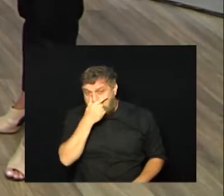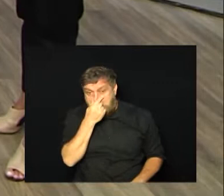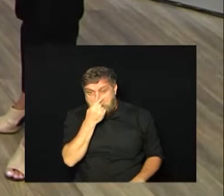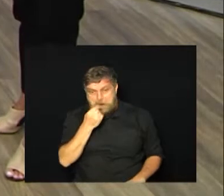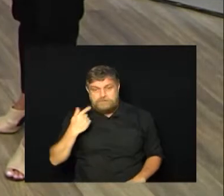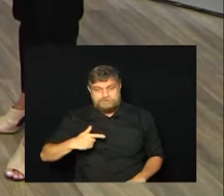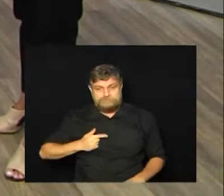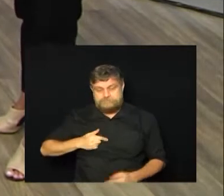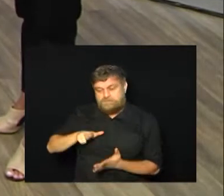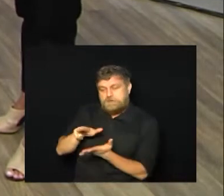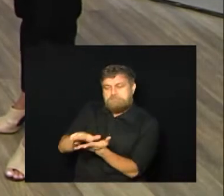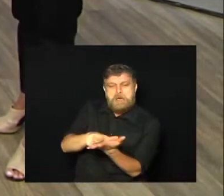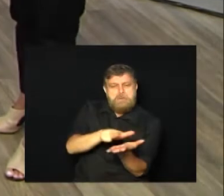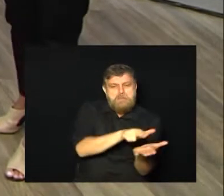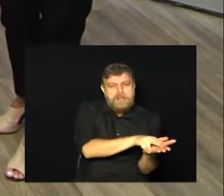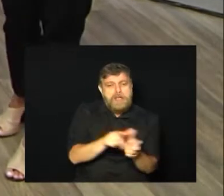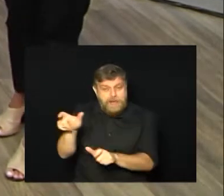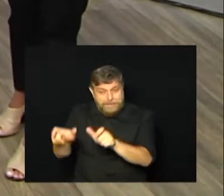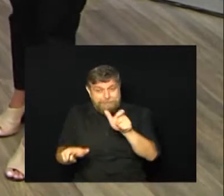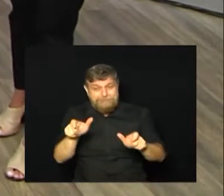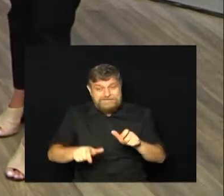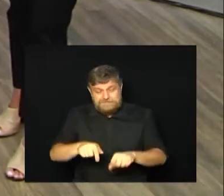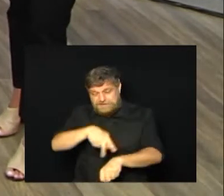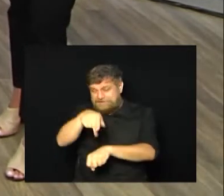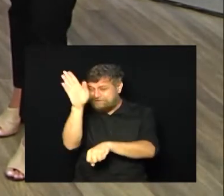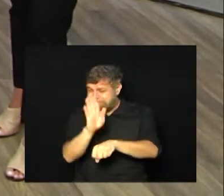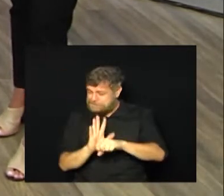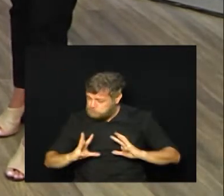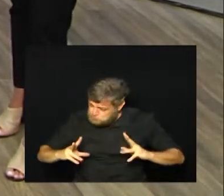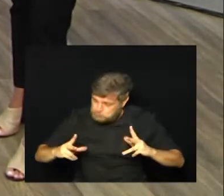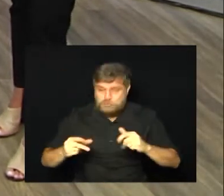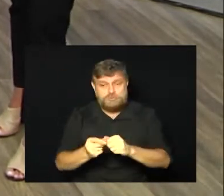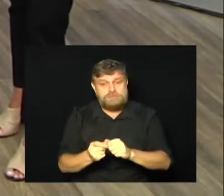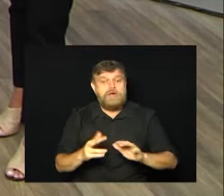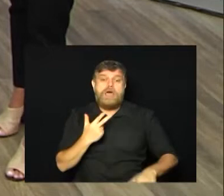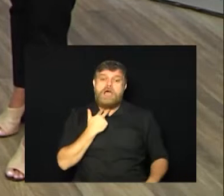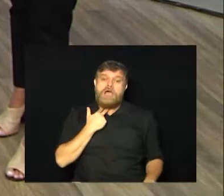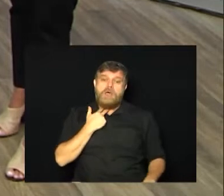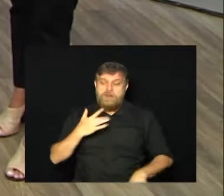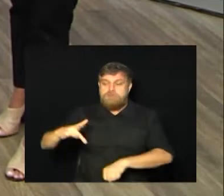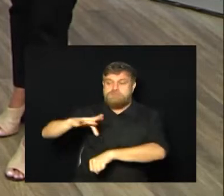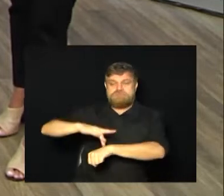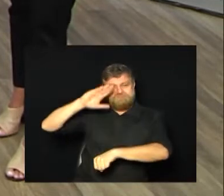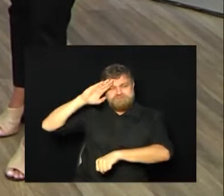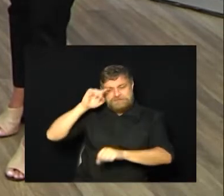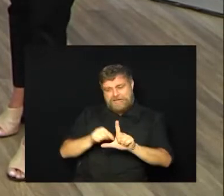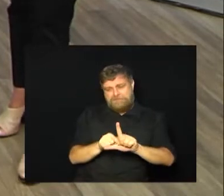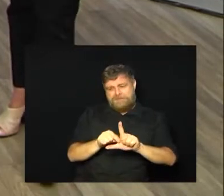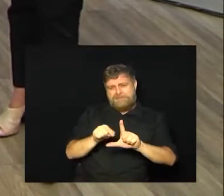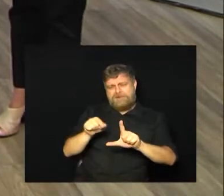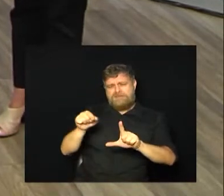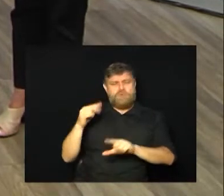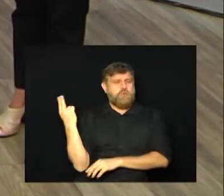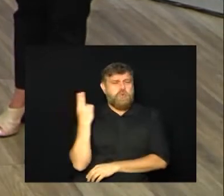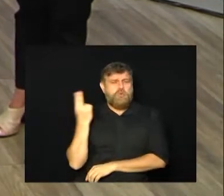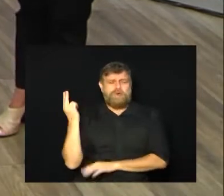à internação também de pessoas por todo o país. Então, não vamos deixar a dengue crescer na nossa cidade, na